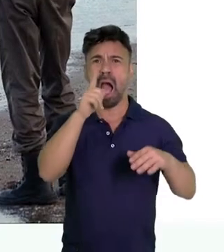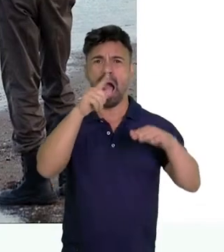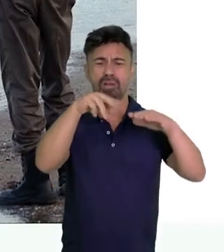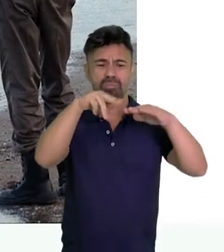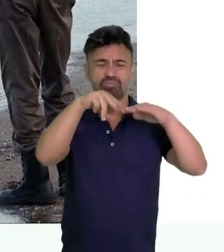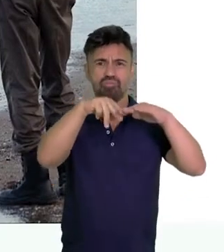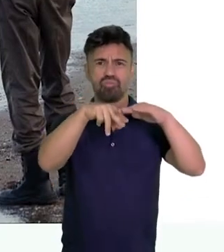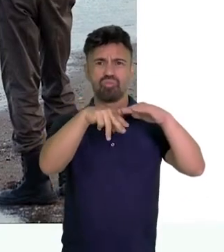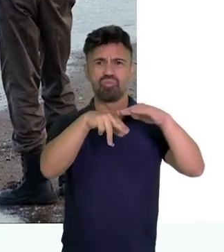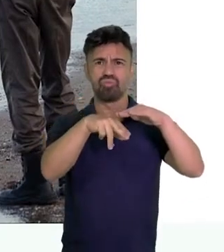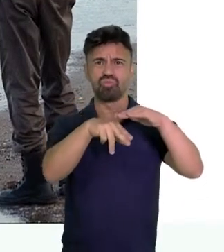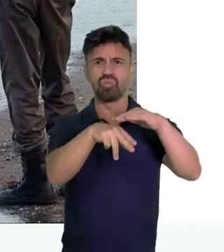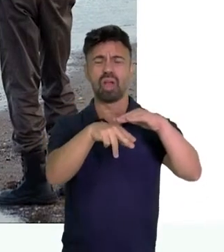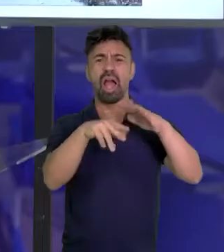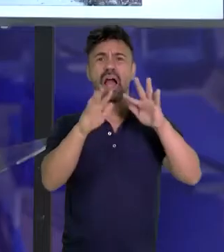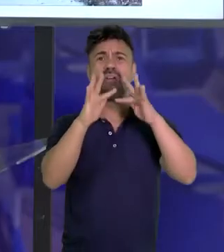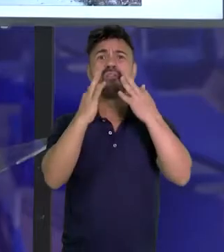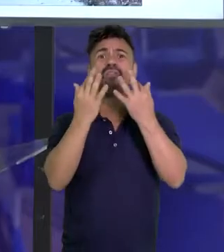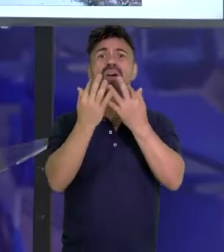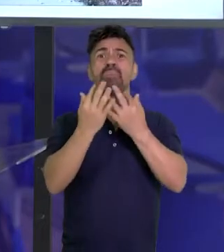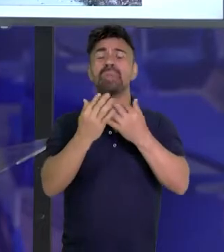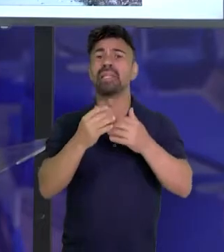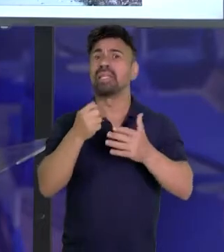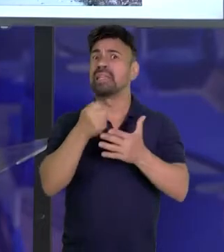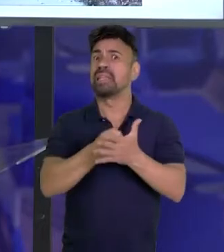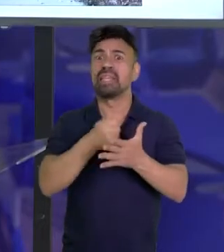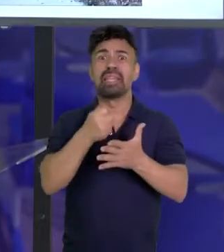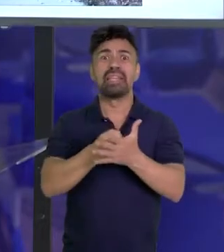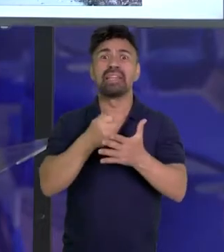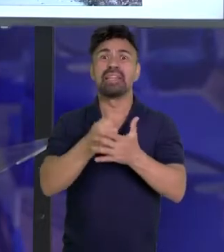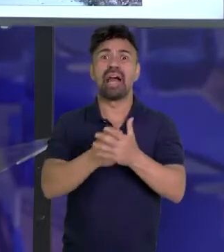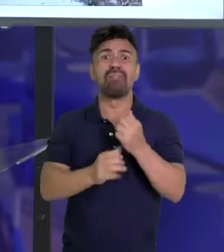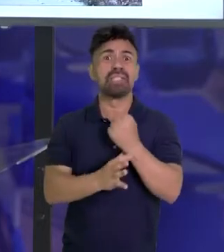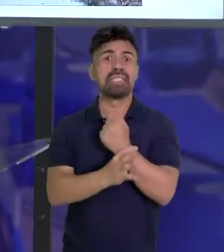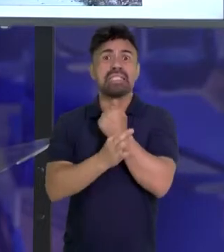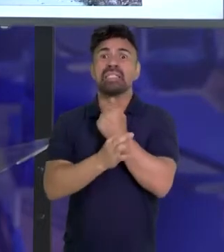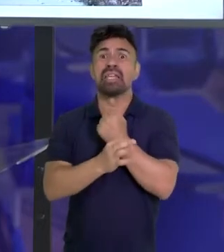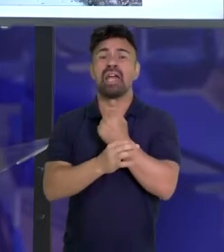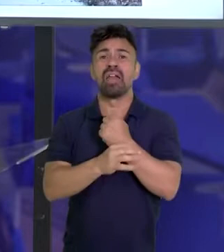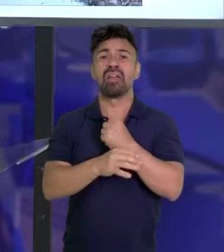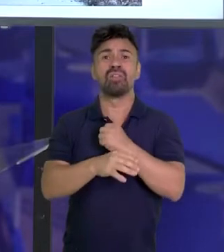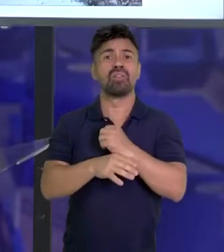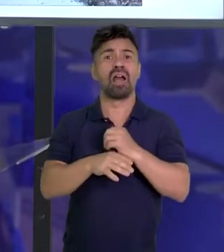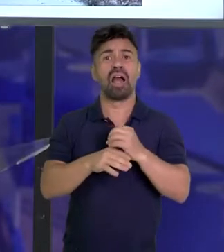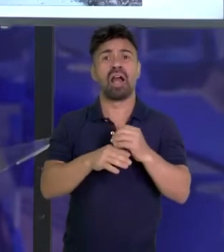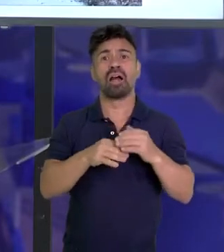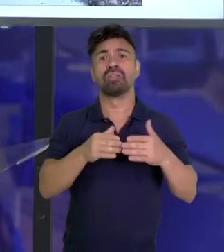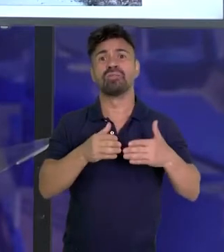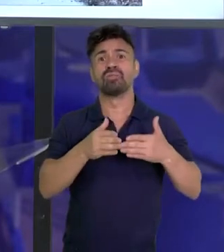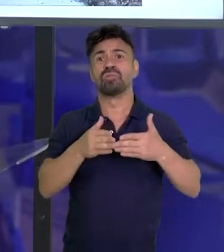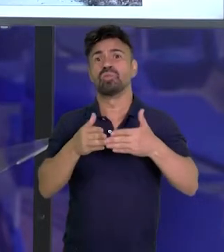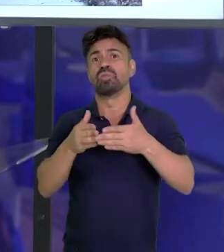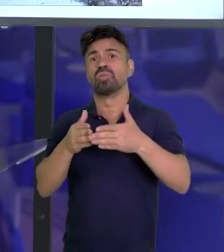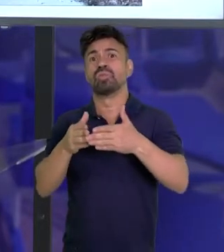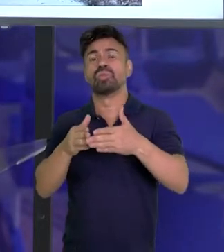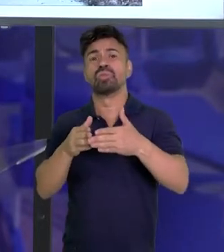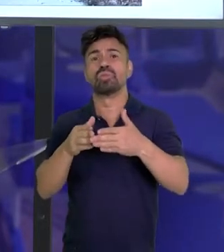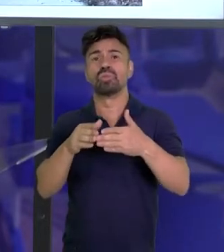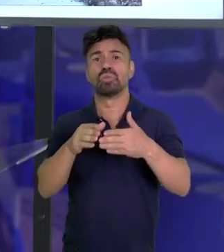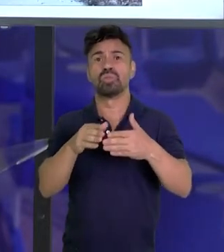afogado, quando a sua família tentava, em busca de segurança, cruzar aí um